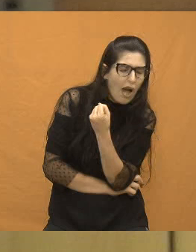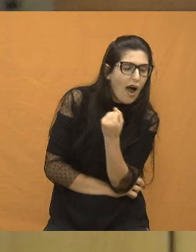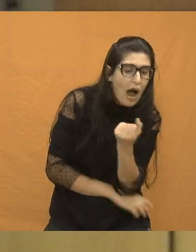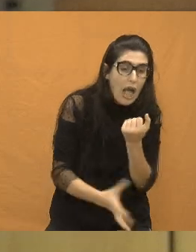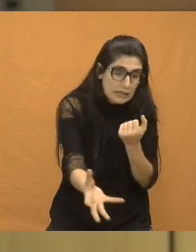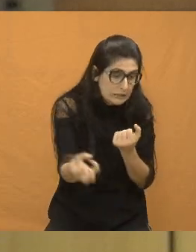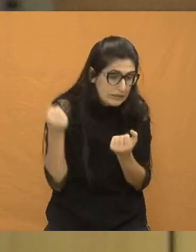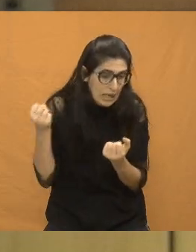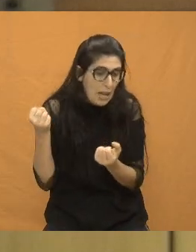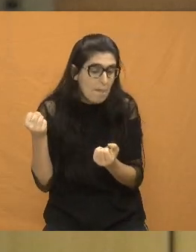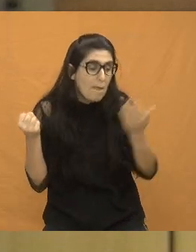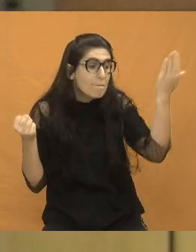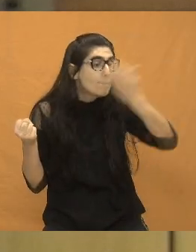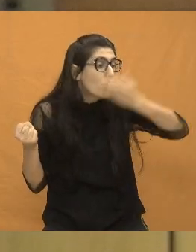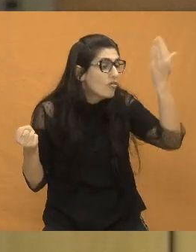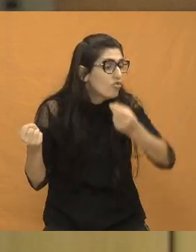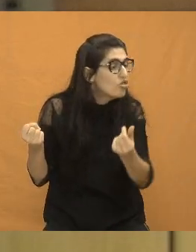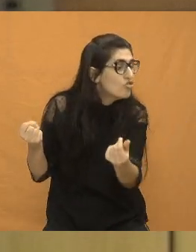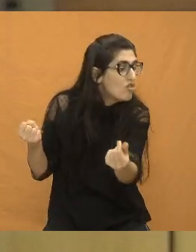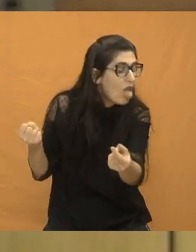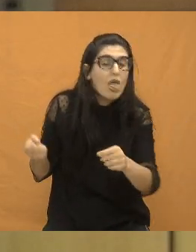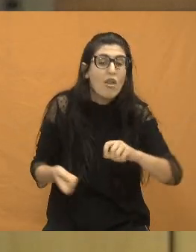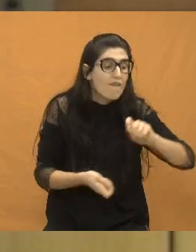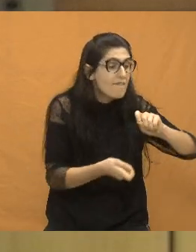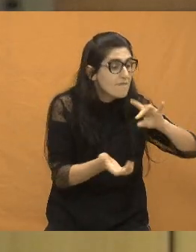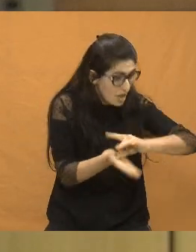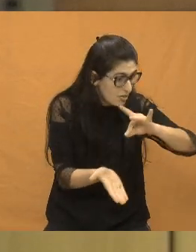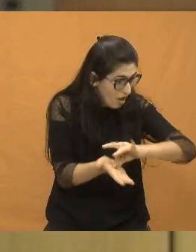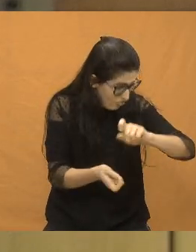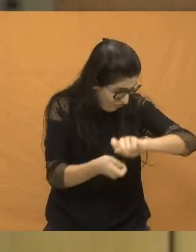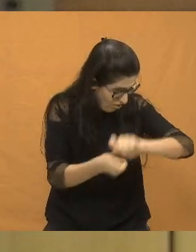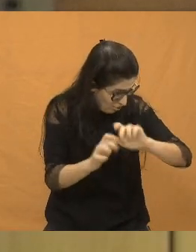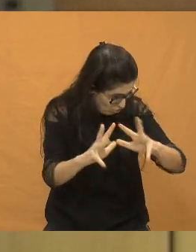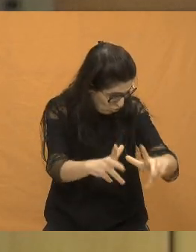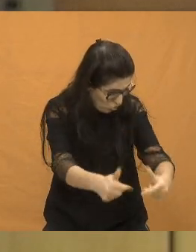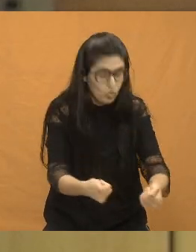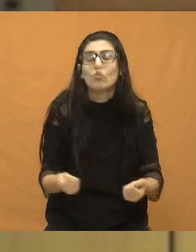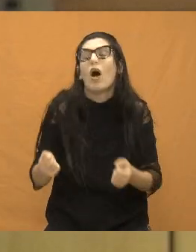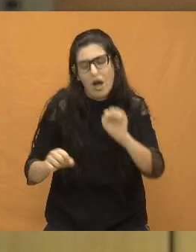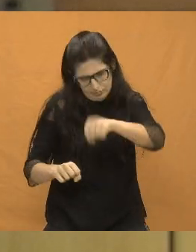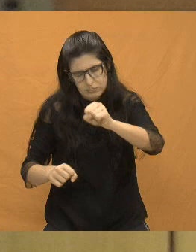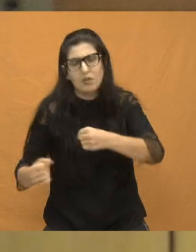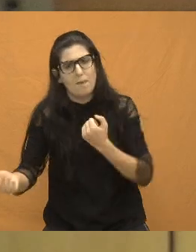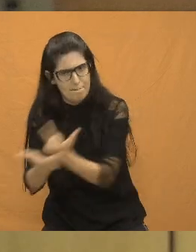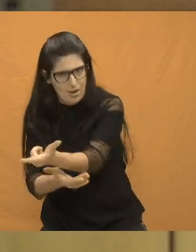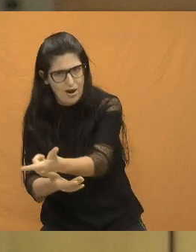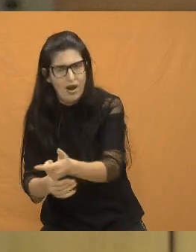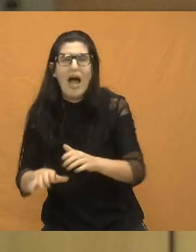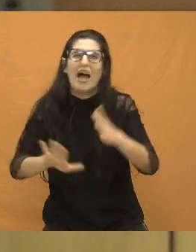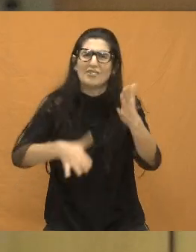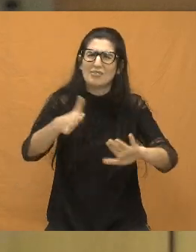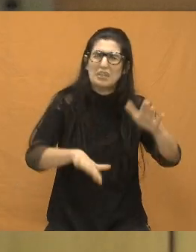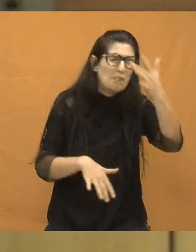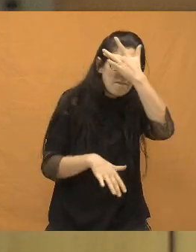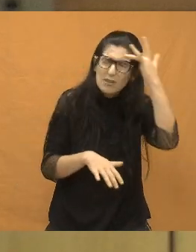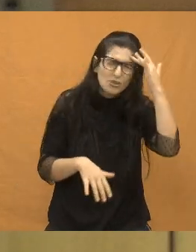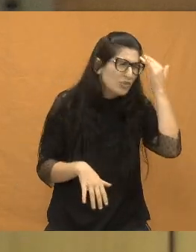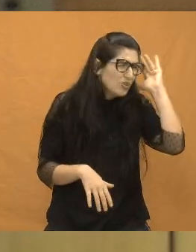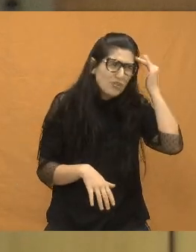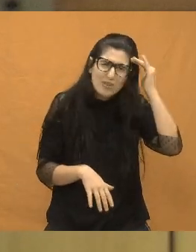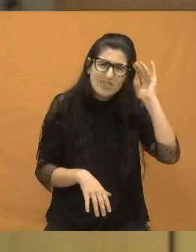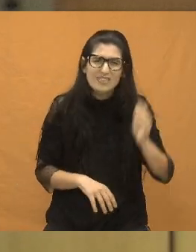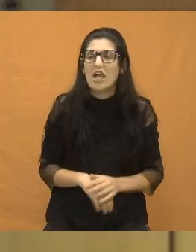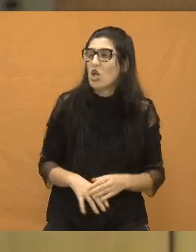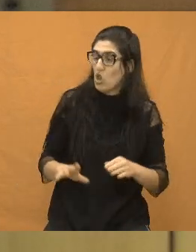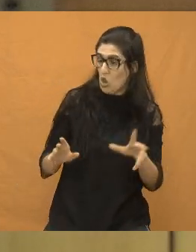medição, comprovado que executou, que fez o serviço. Então, muitas vezes, o pessoal, às vezes, não tem essa compreensão, né? E acha, às vezes, mas